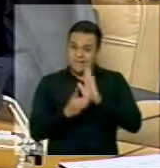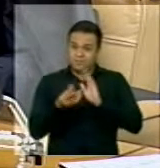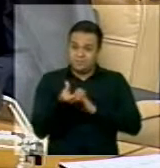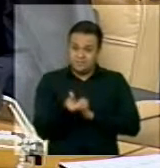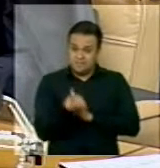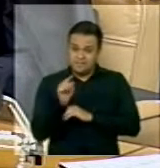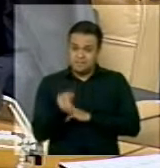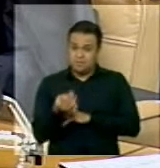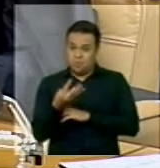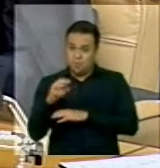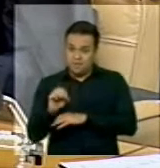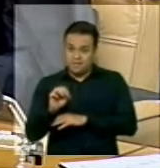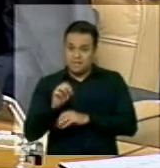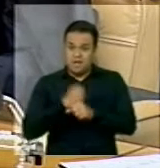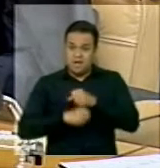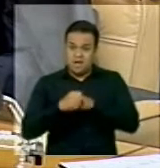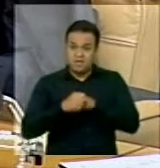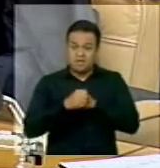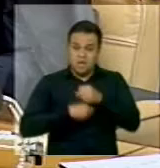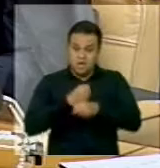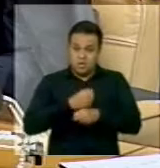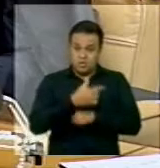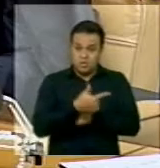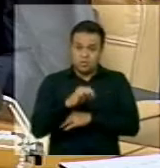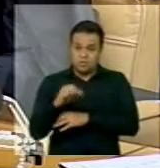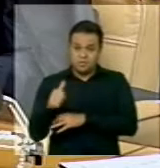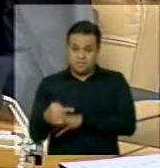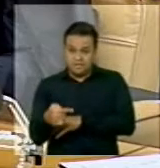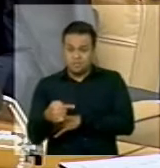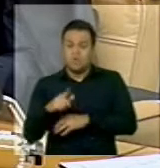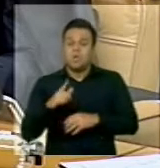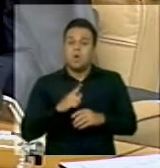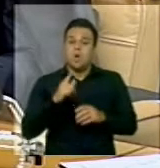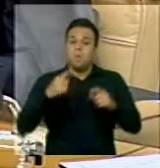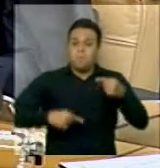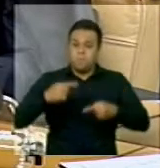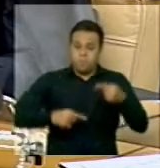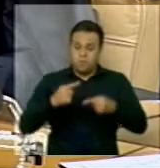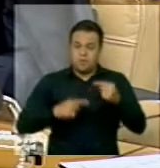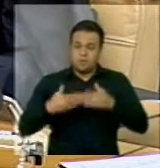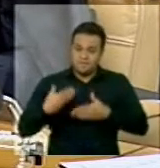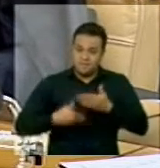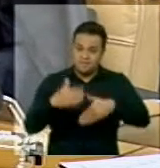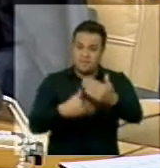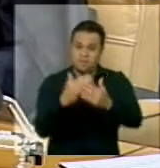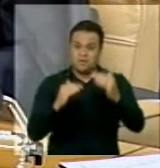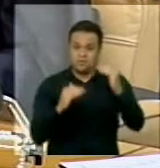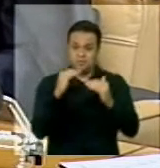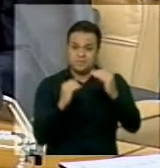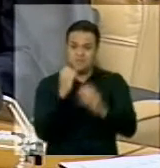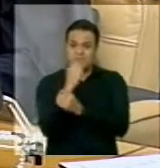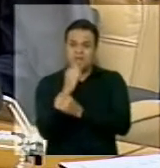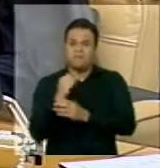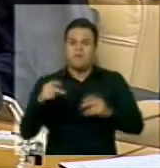de 2007, que instituiu a Política de Desenvolvimento Sustentável dos Povos e Comunidades Tradicionais.